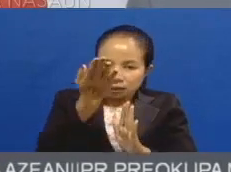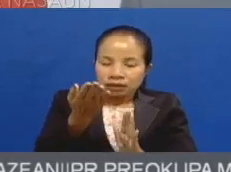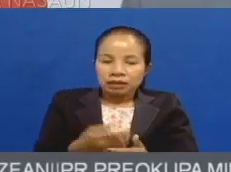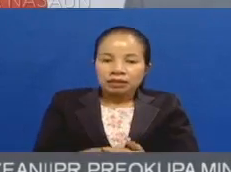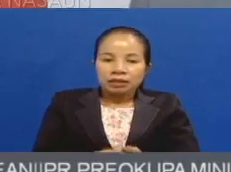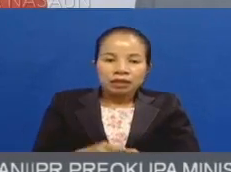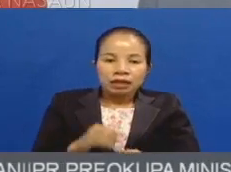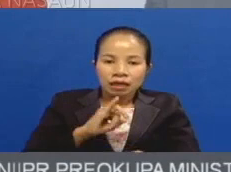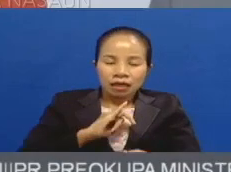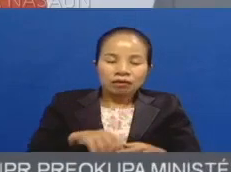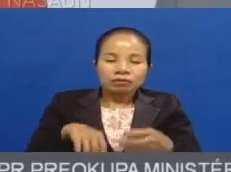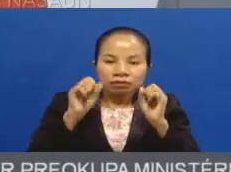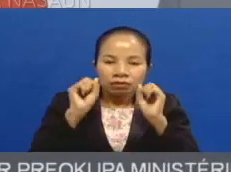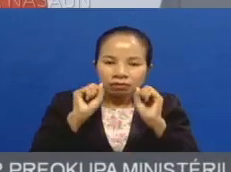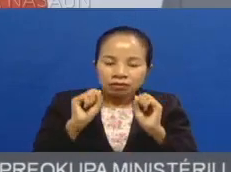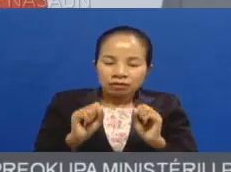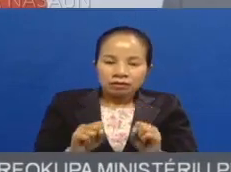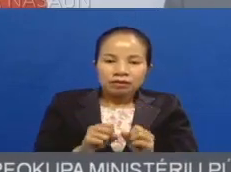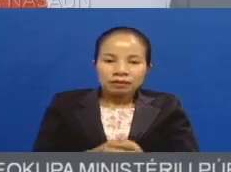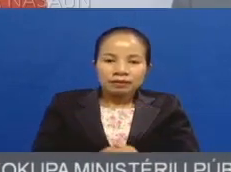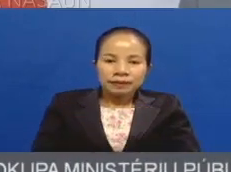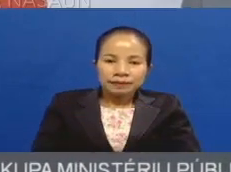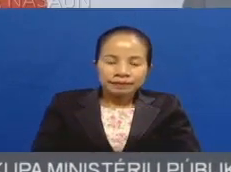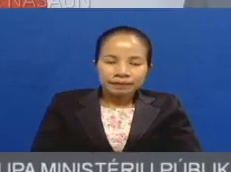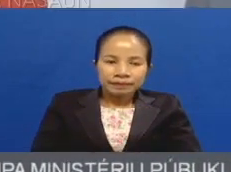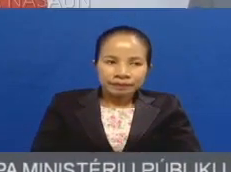eu concordo que o